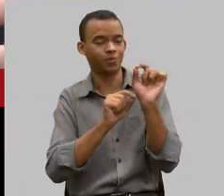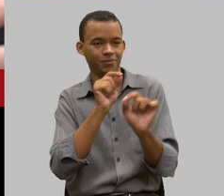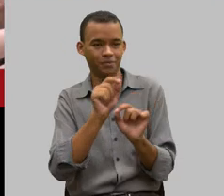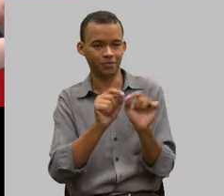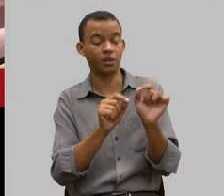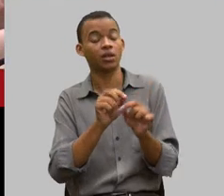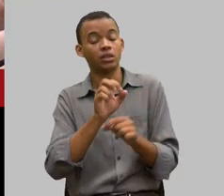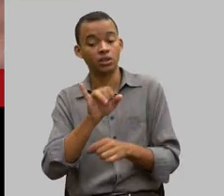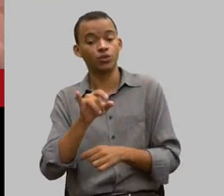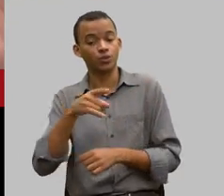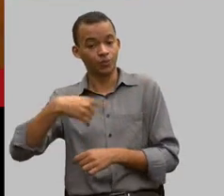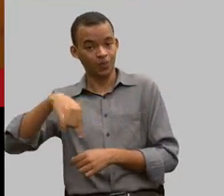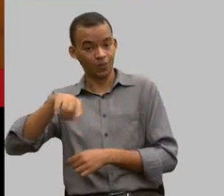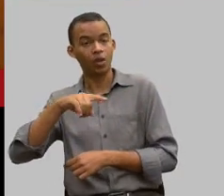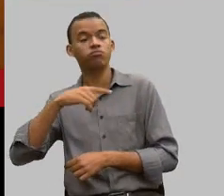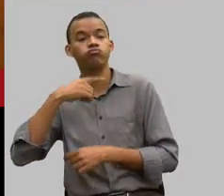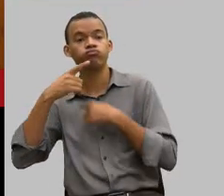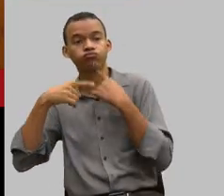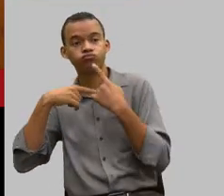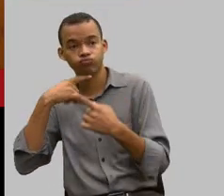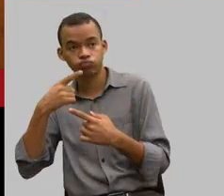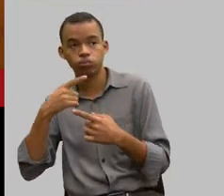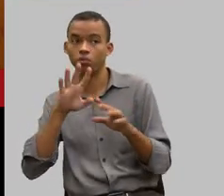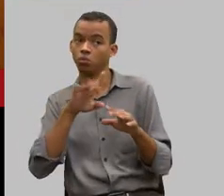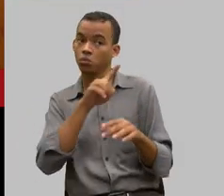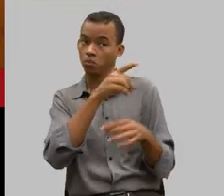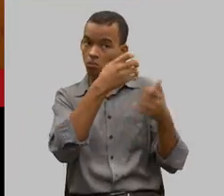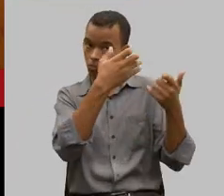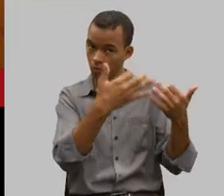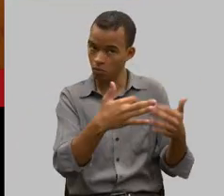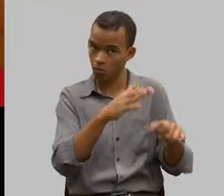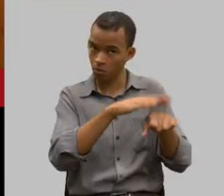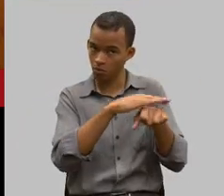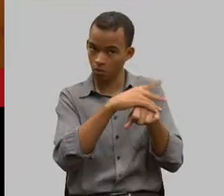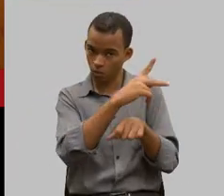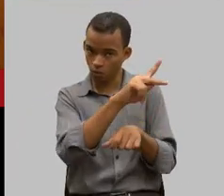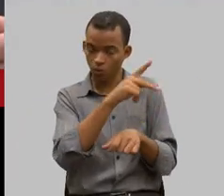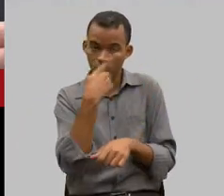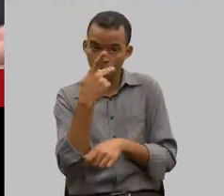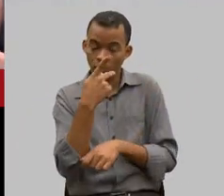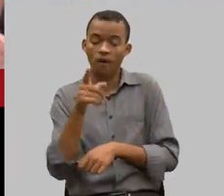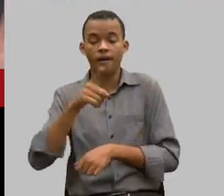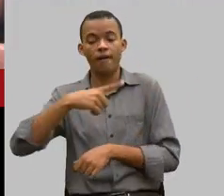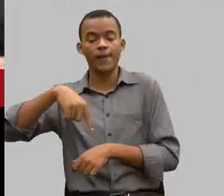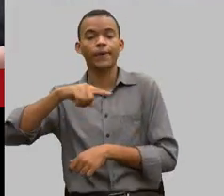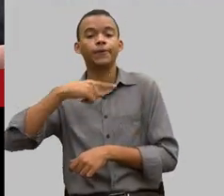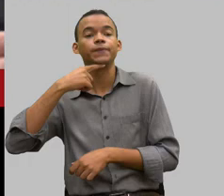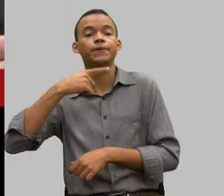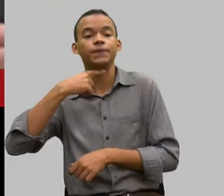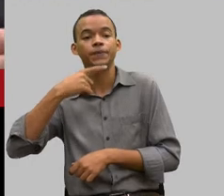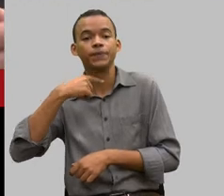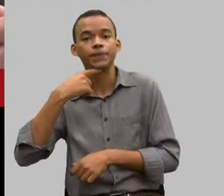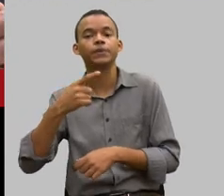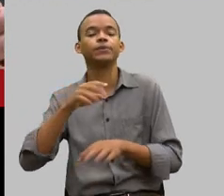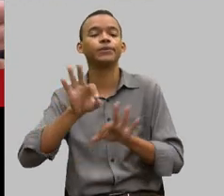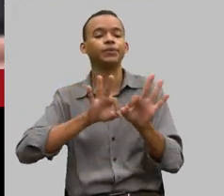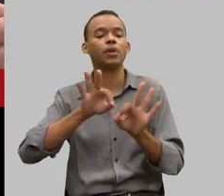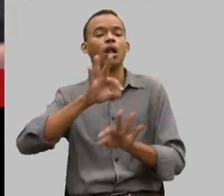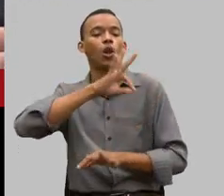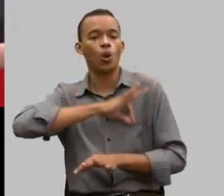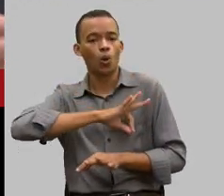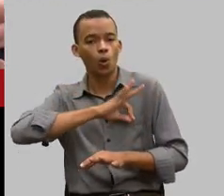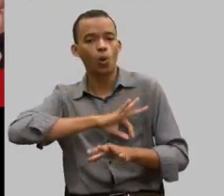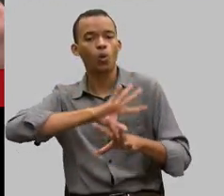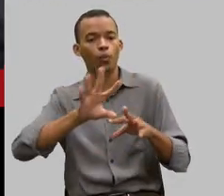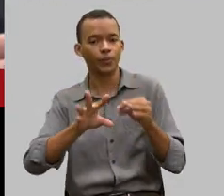não podemos isso aí fala do Senhor e do governo já que nós não podemos conceder a recomposição salarial de perda